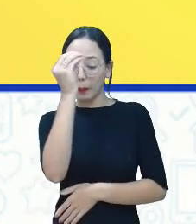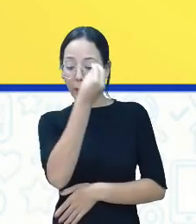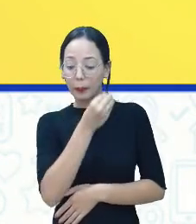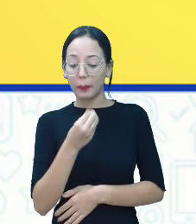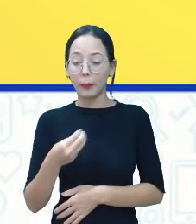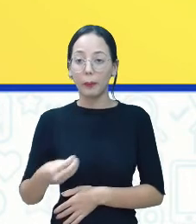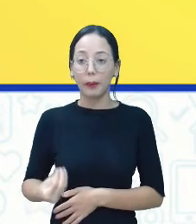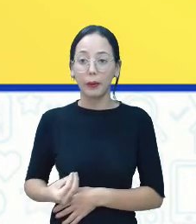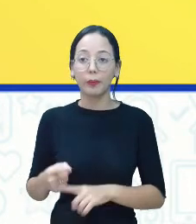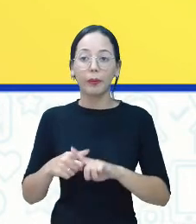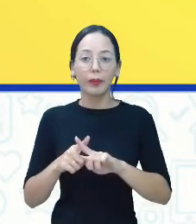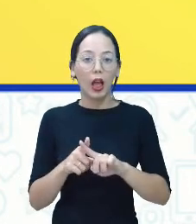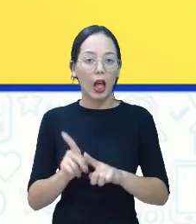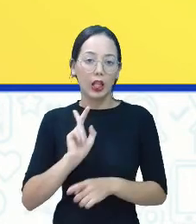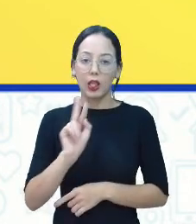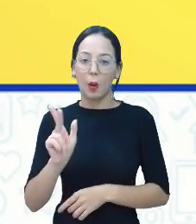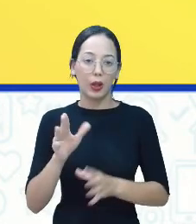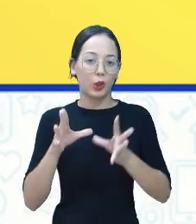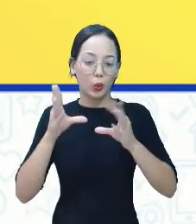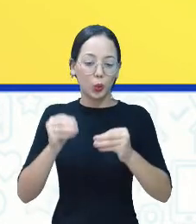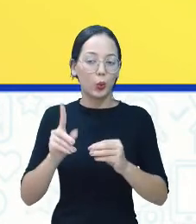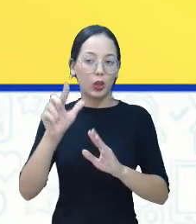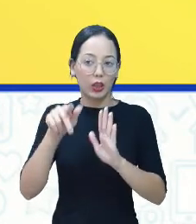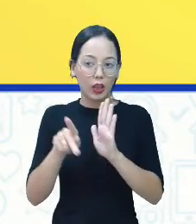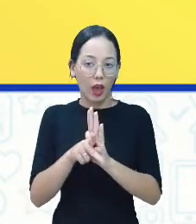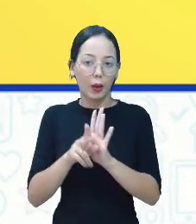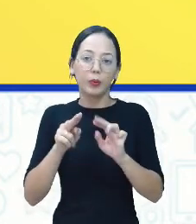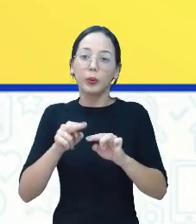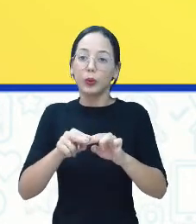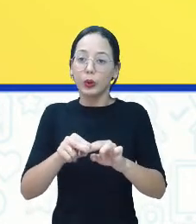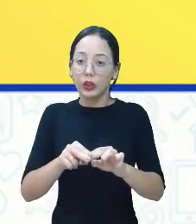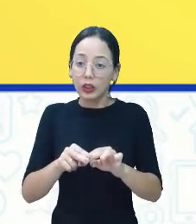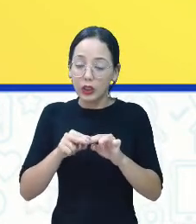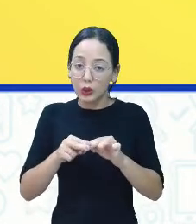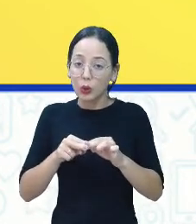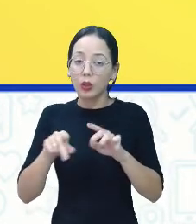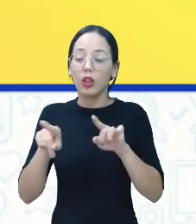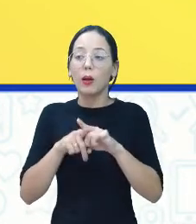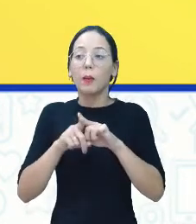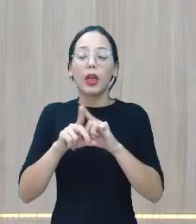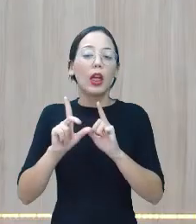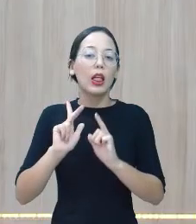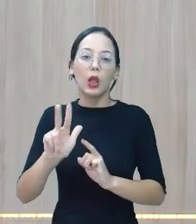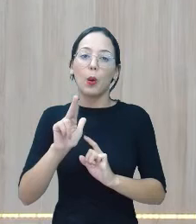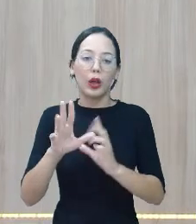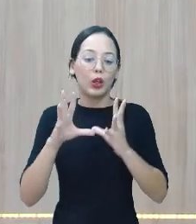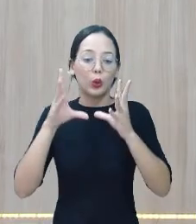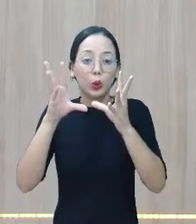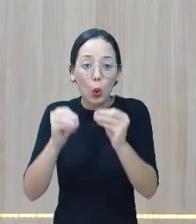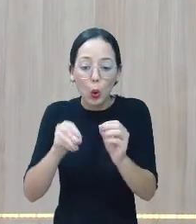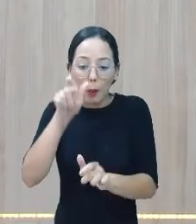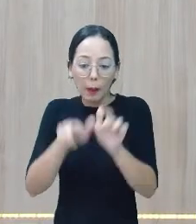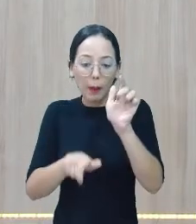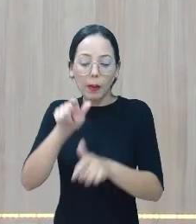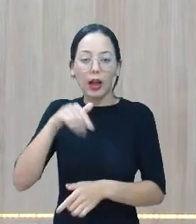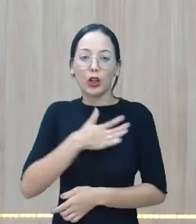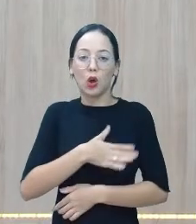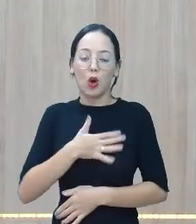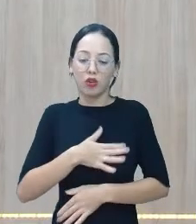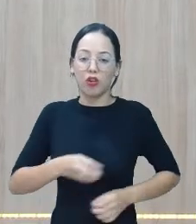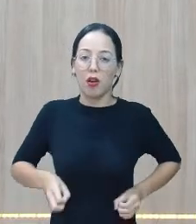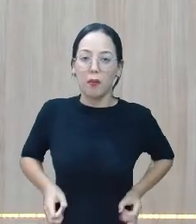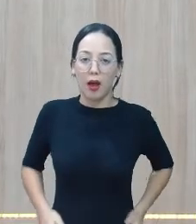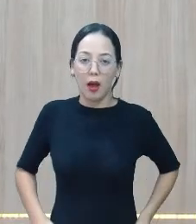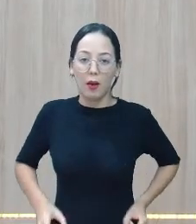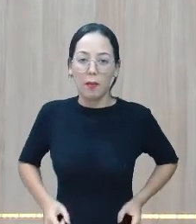seja, nem todos são vaidosos. Portanto, nem todos são gastadores, não é? Então,